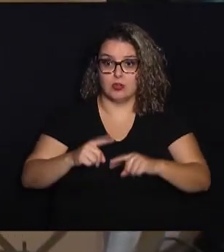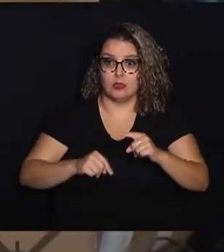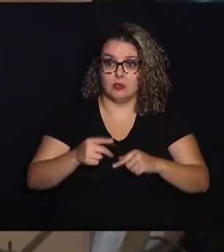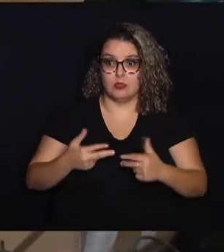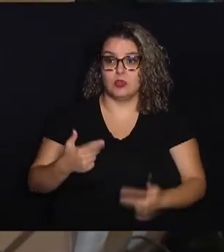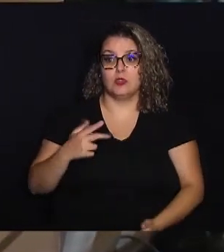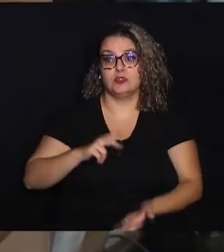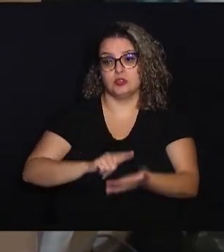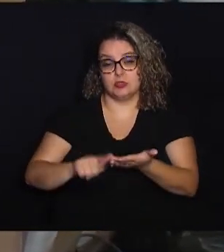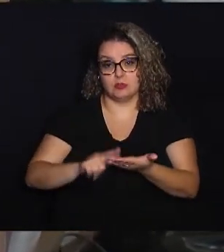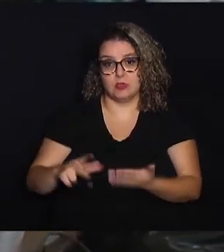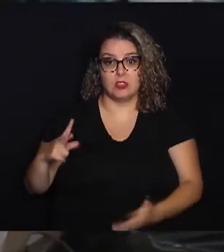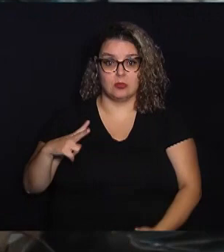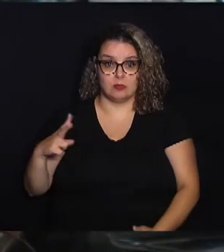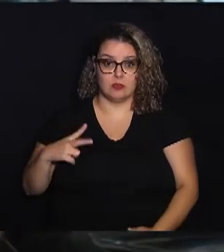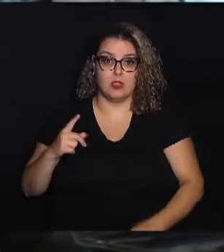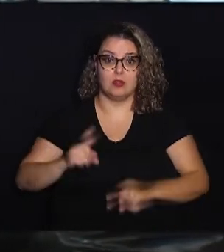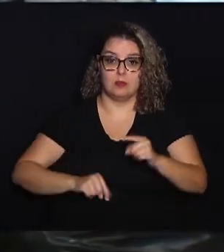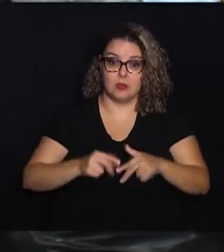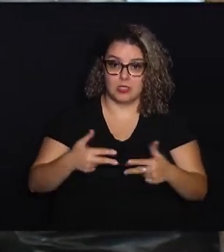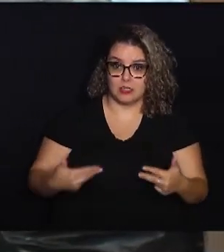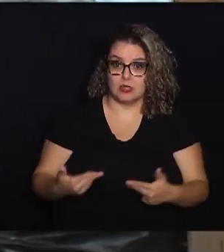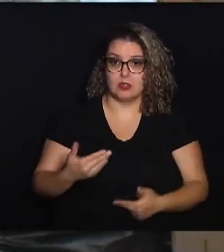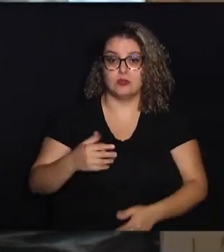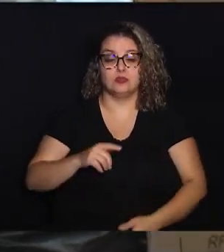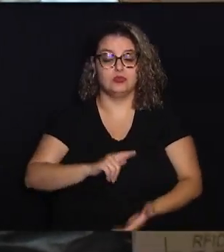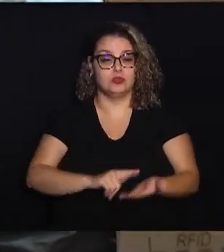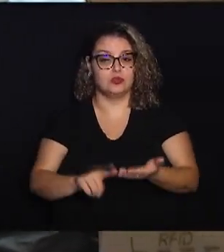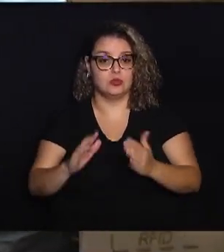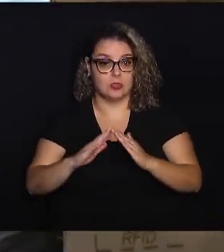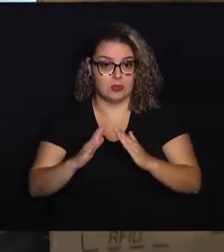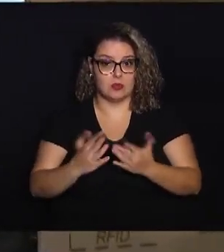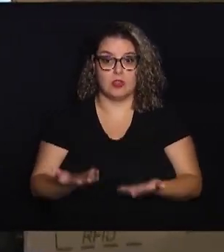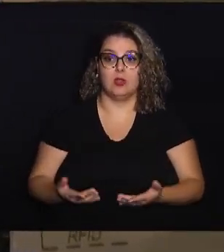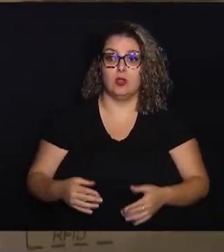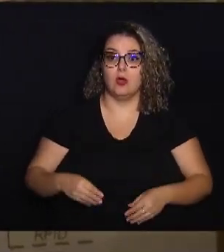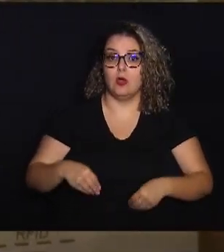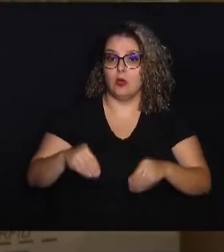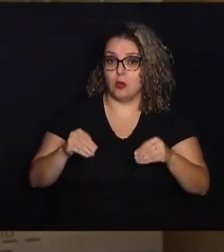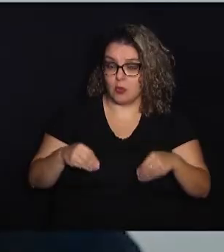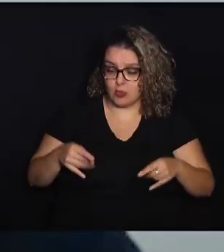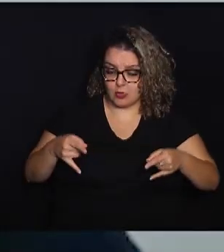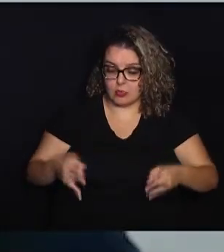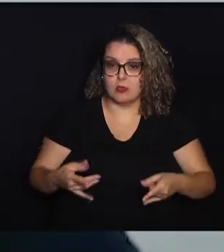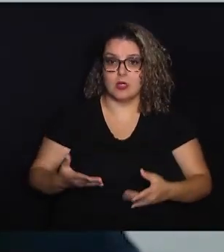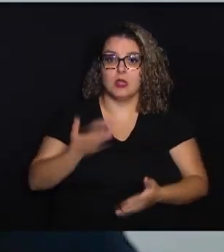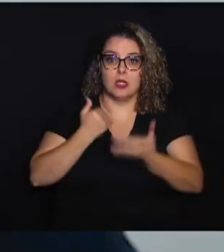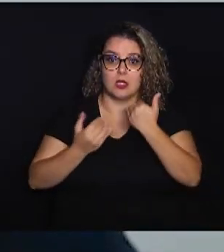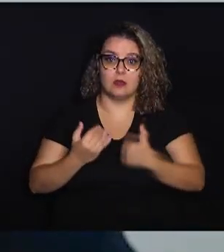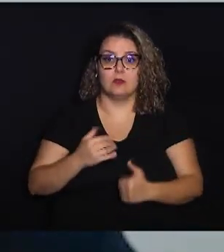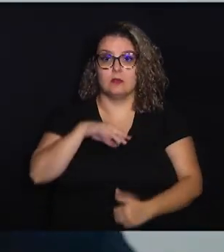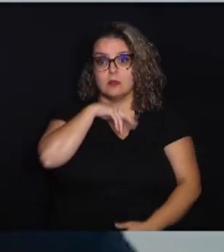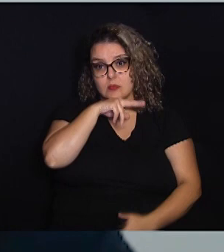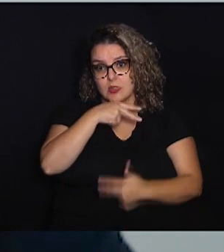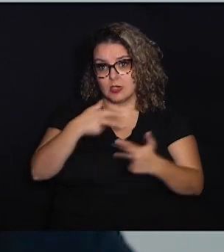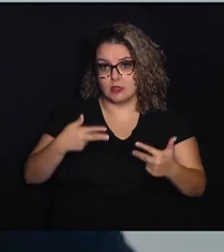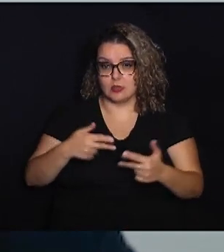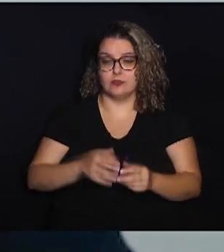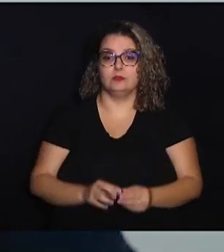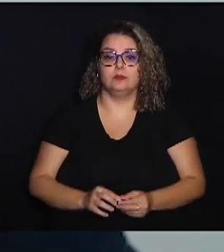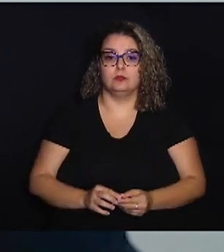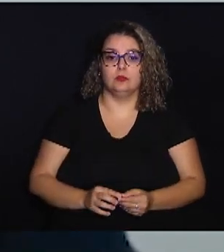higiene pessoal, material de limpeza, roupas de cama e de banho e ração para pets. A gente não para